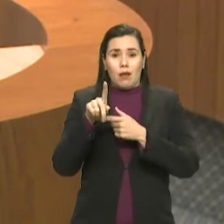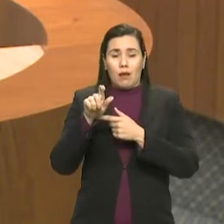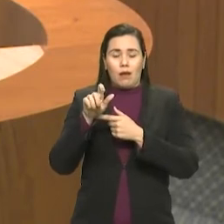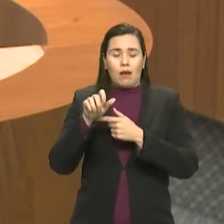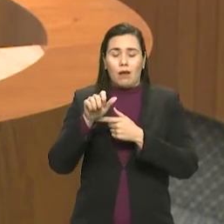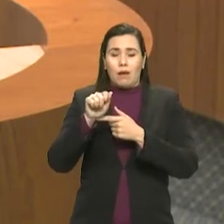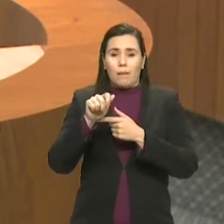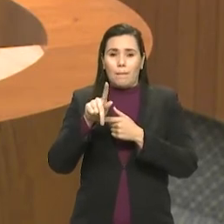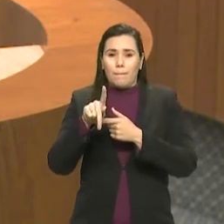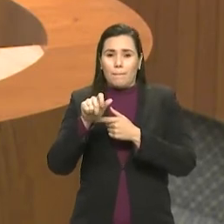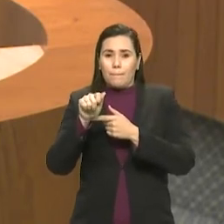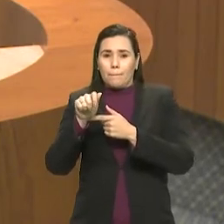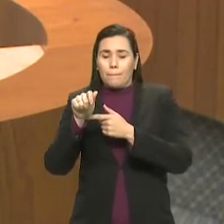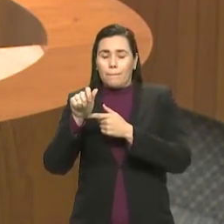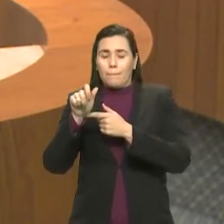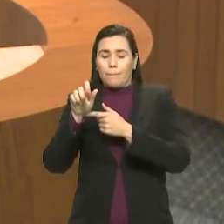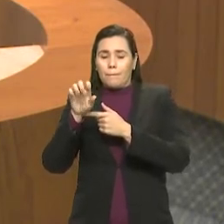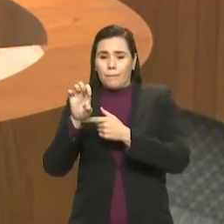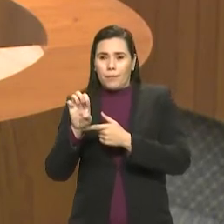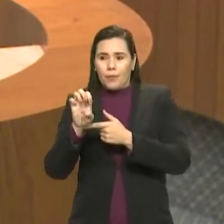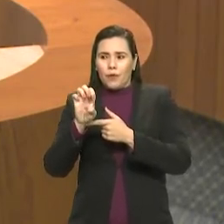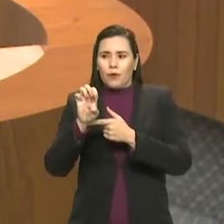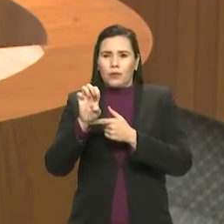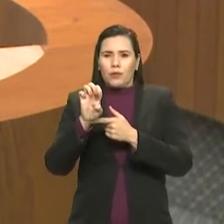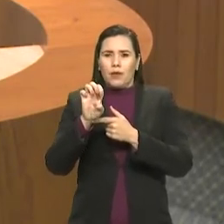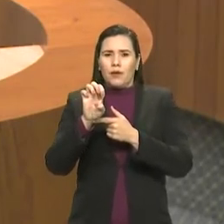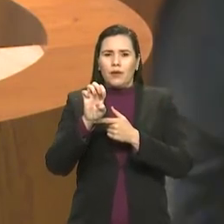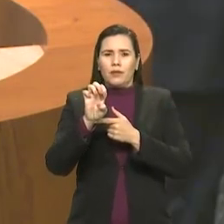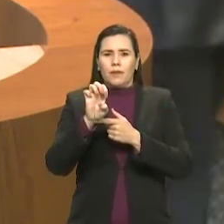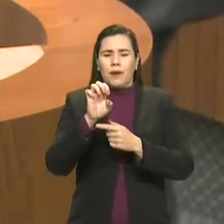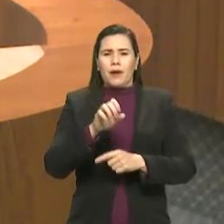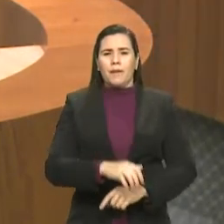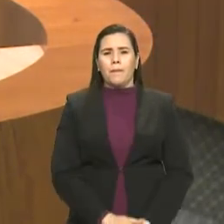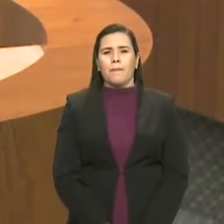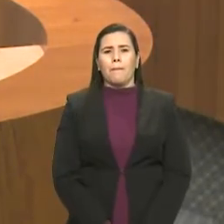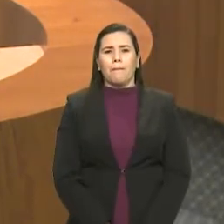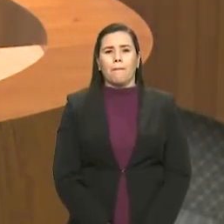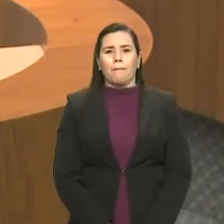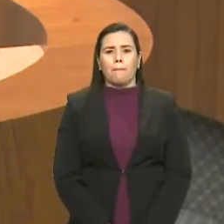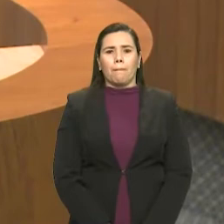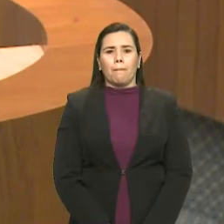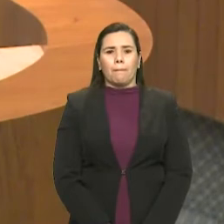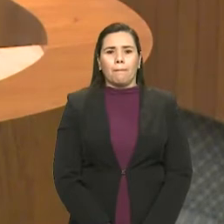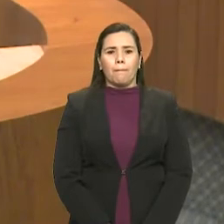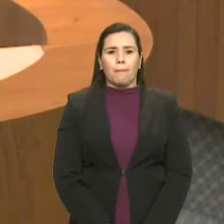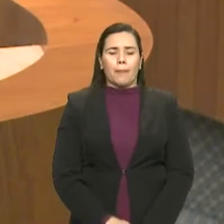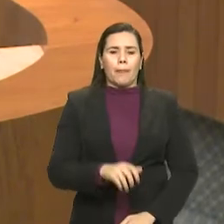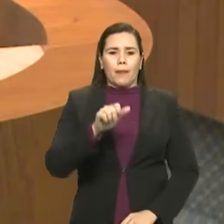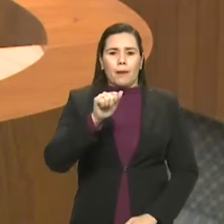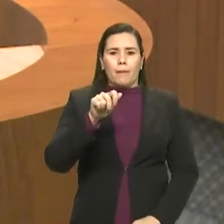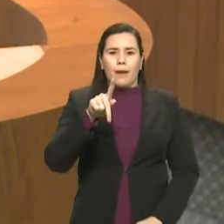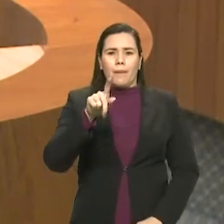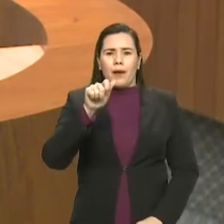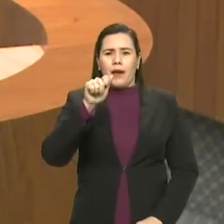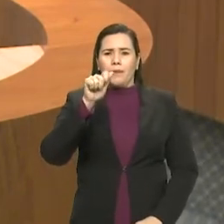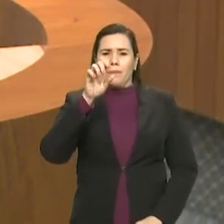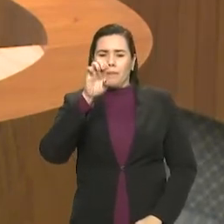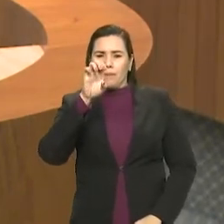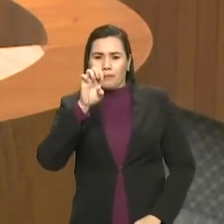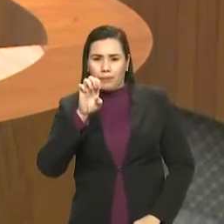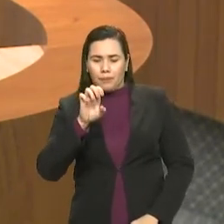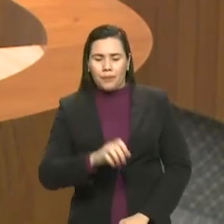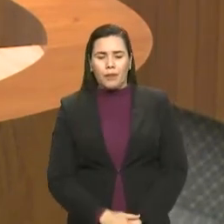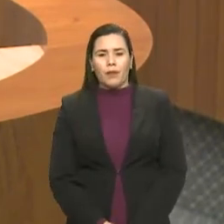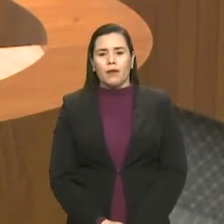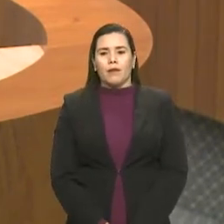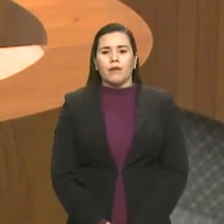tem nome, que hoje faz com que o nosso estado do Maranhão se destaque no